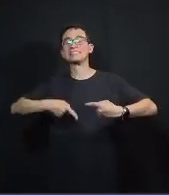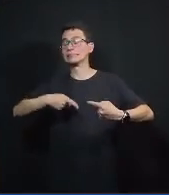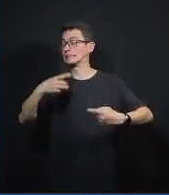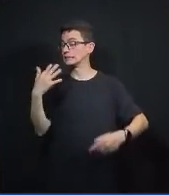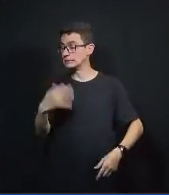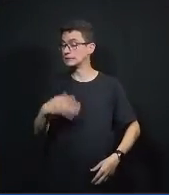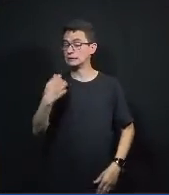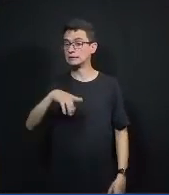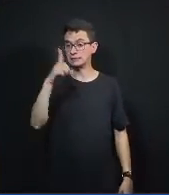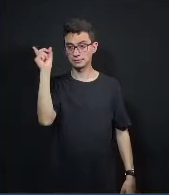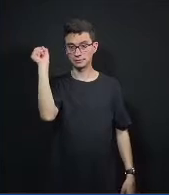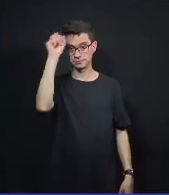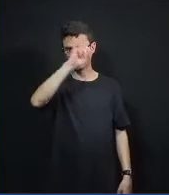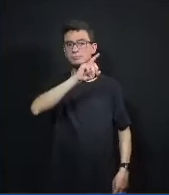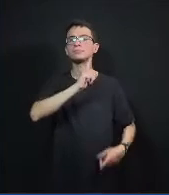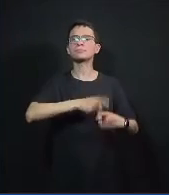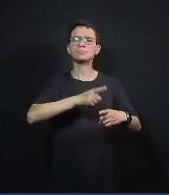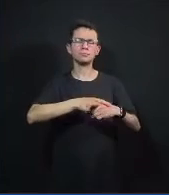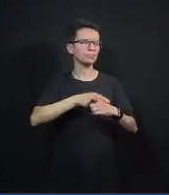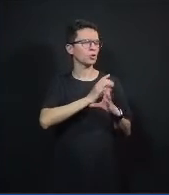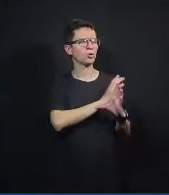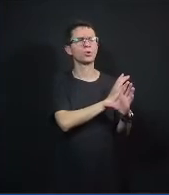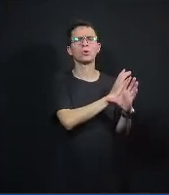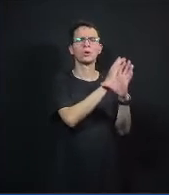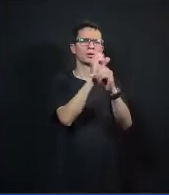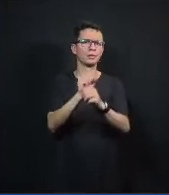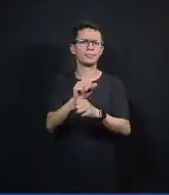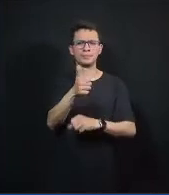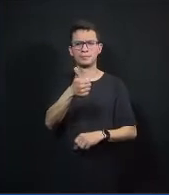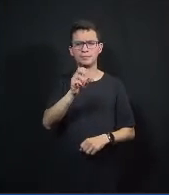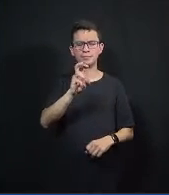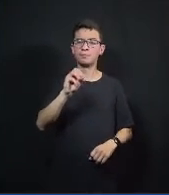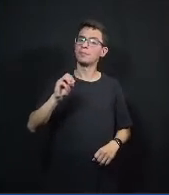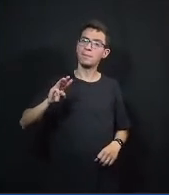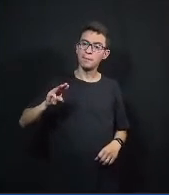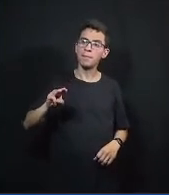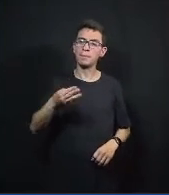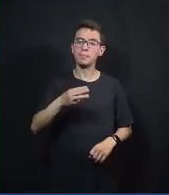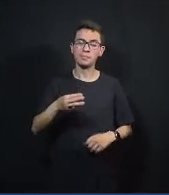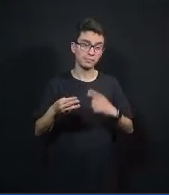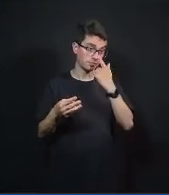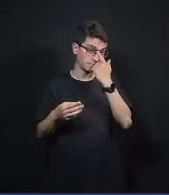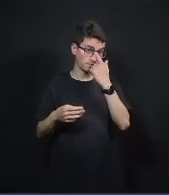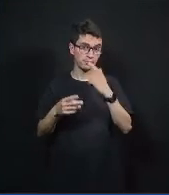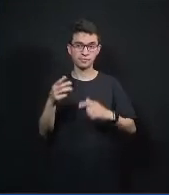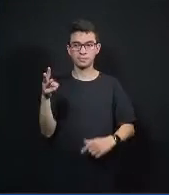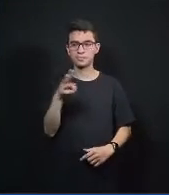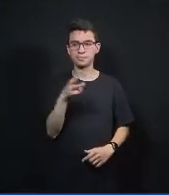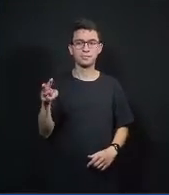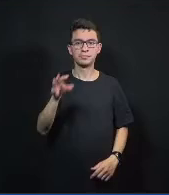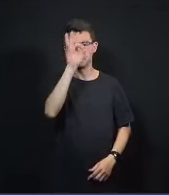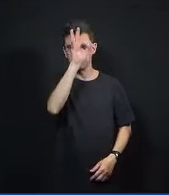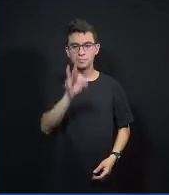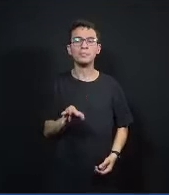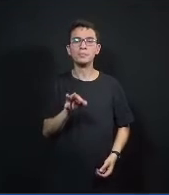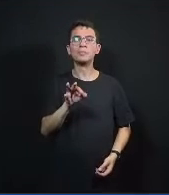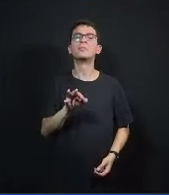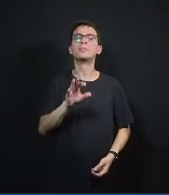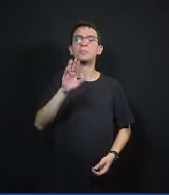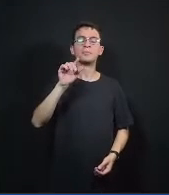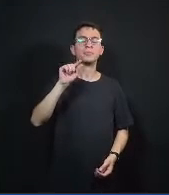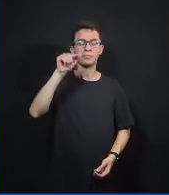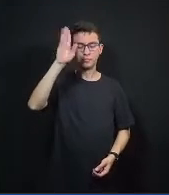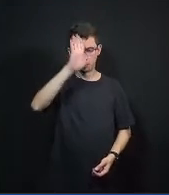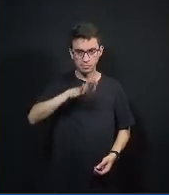150 milhões de eleitores brasileiros, 33 milhões, cerca de 25%, estão aqui no estado de São Paulo. Dos quase